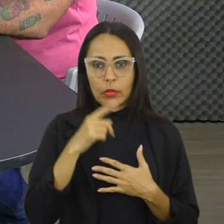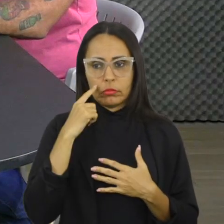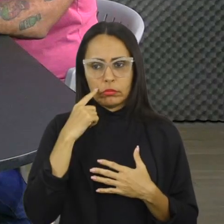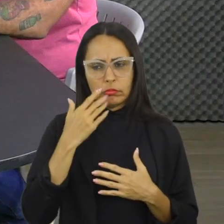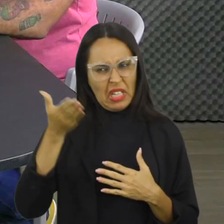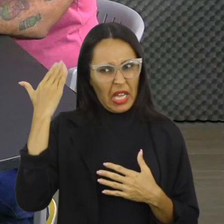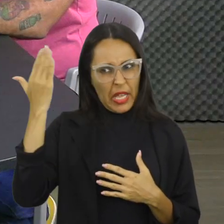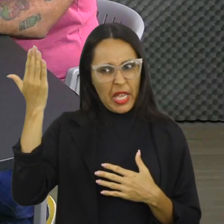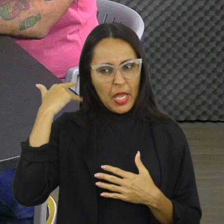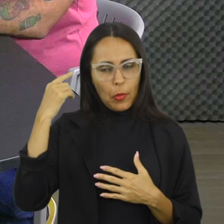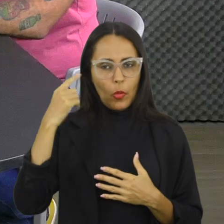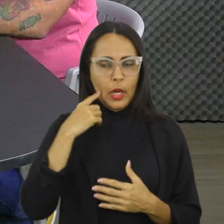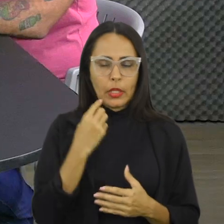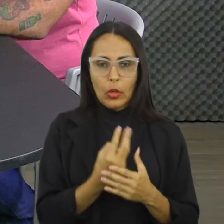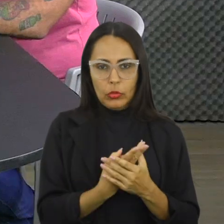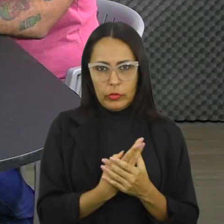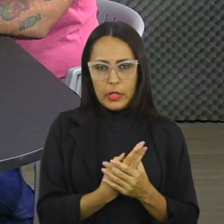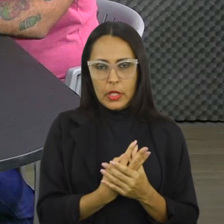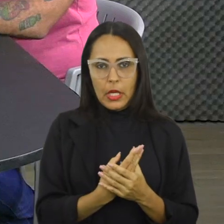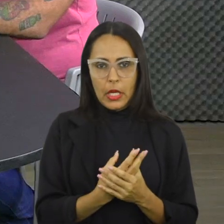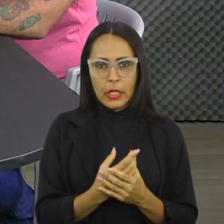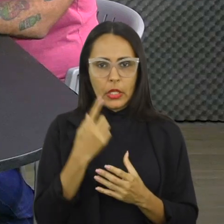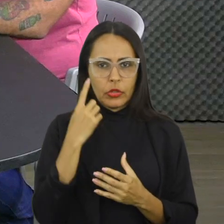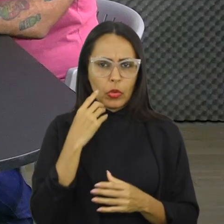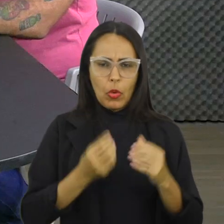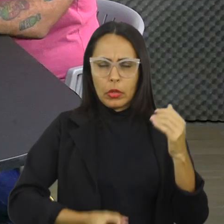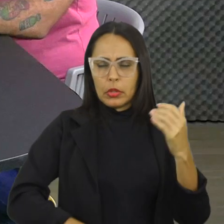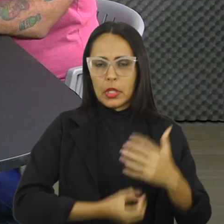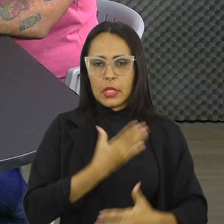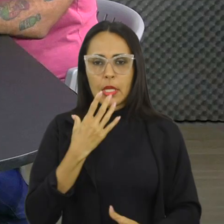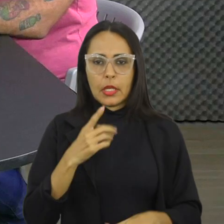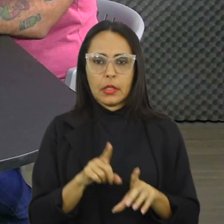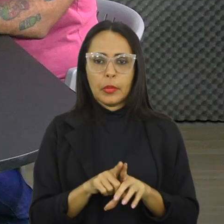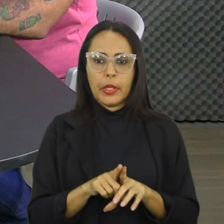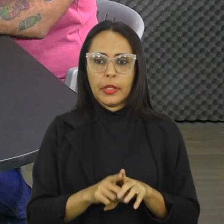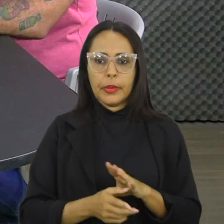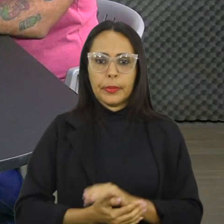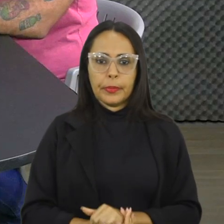da época, lá da Universidade do Mestrado, já chegou a lançar a questão, assim,